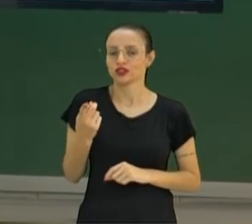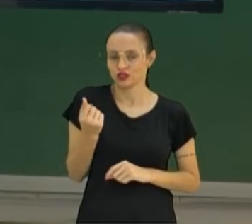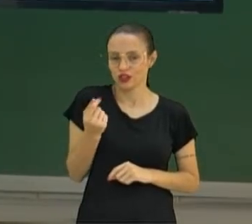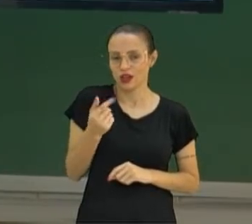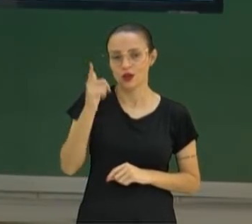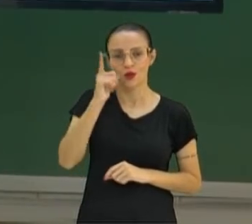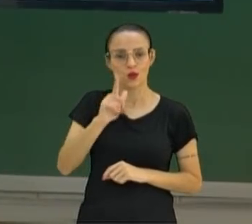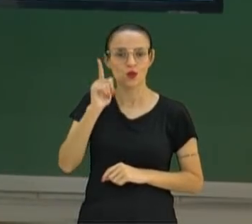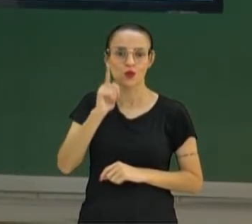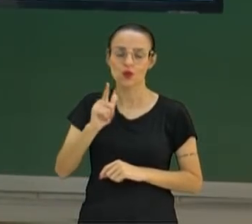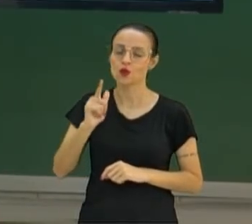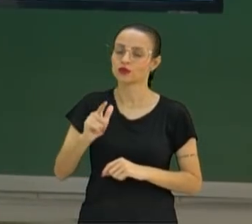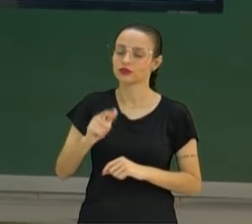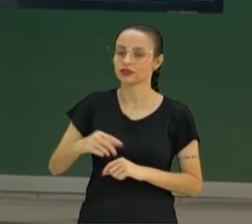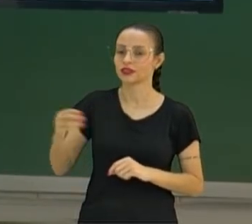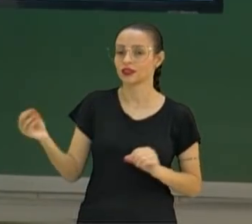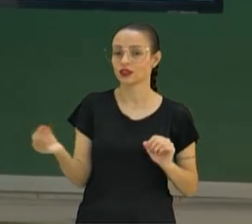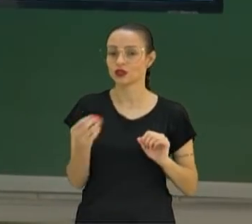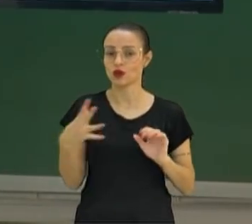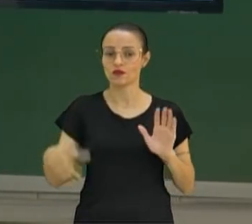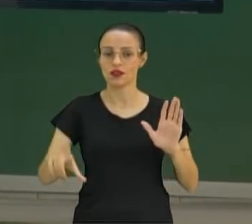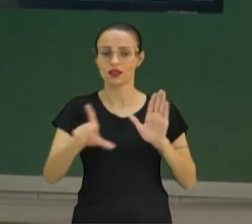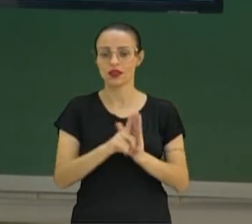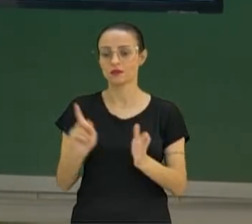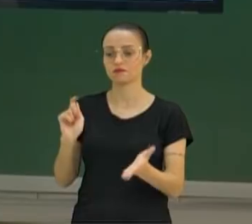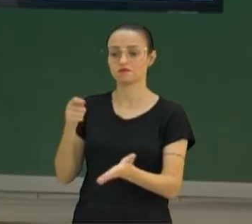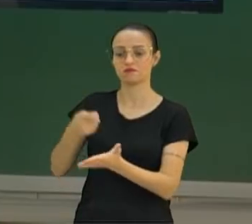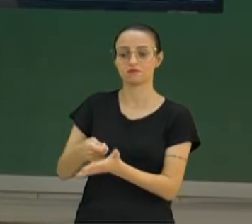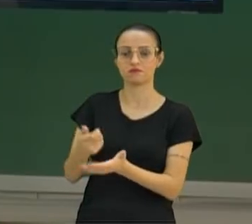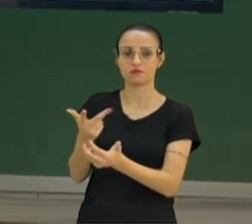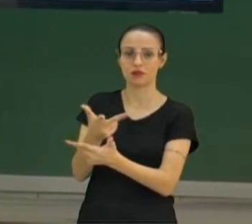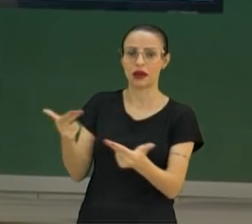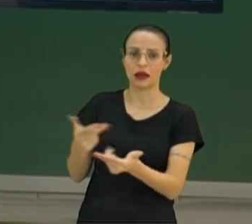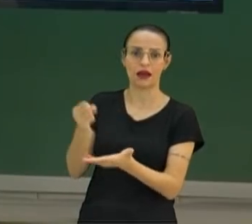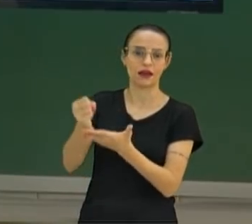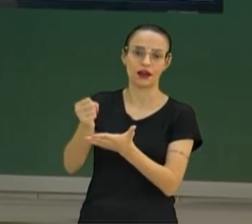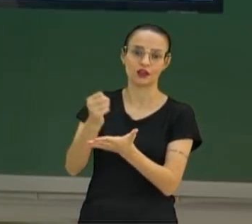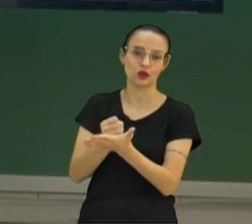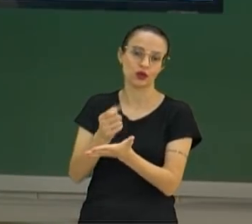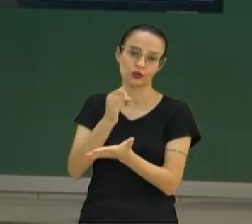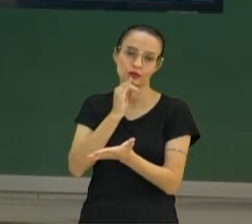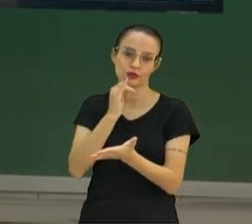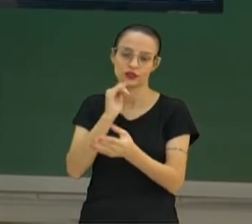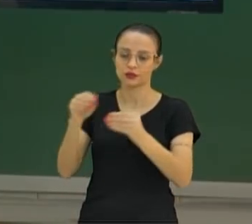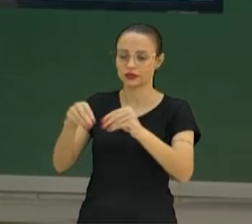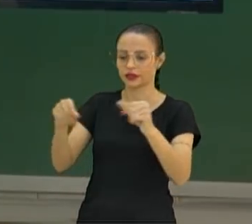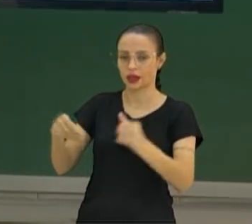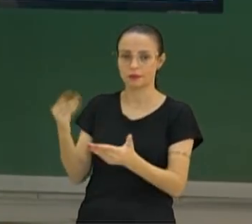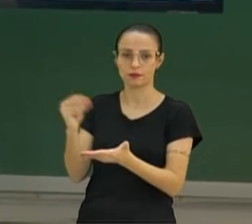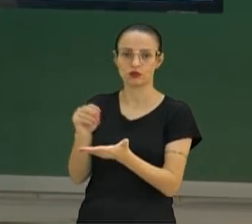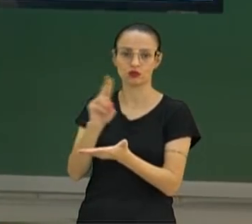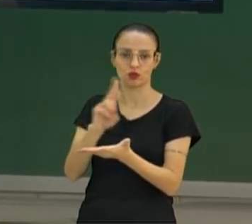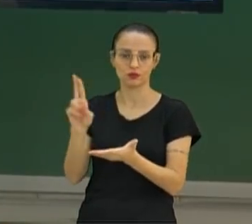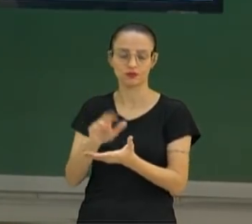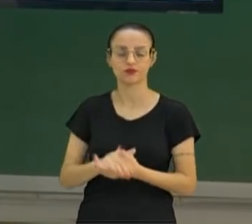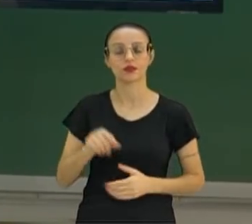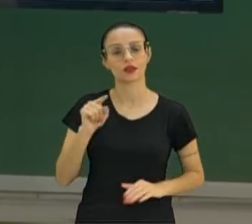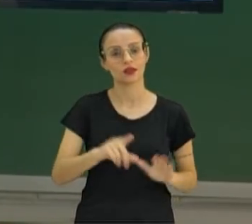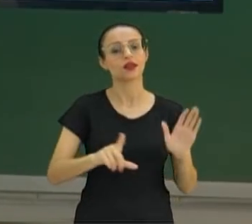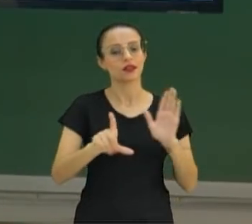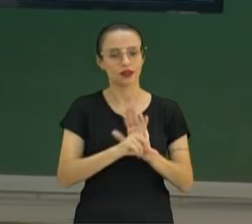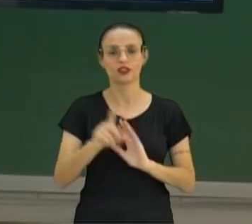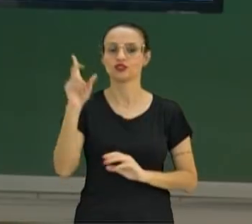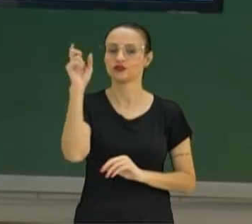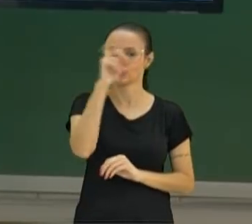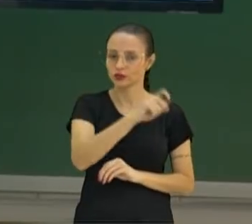para satisfazer a nova legislação, pagar, por exemplo, as custas cartorárias para registrar a terra no seu nome, né? Essa lei vai dificultar